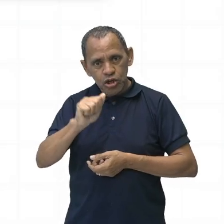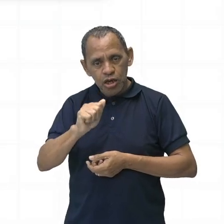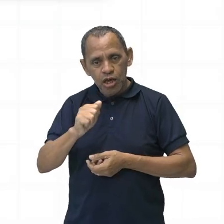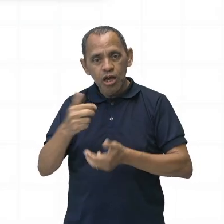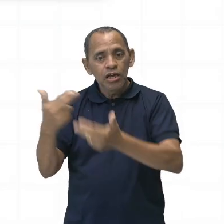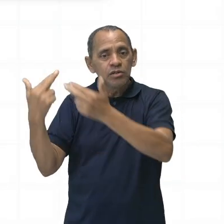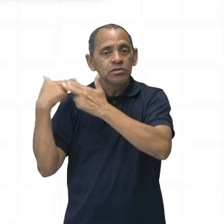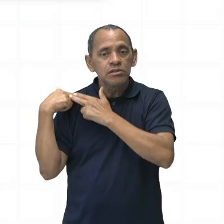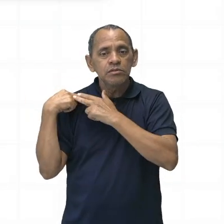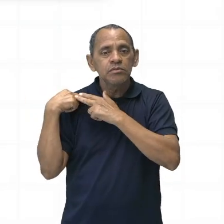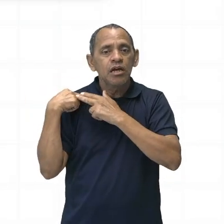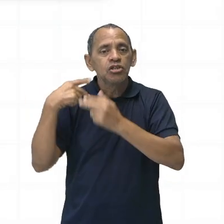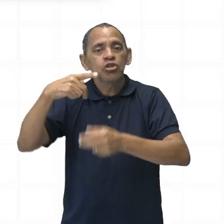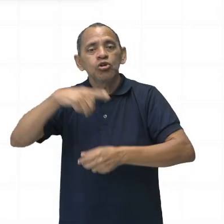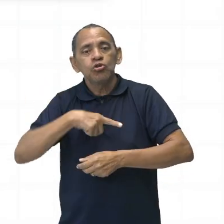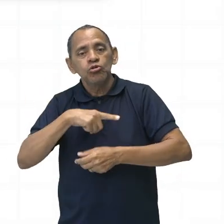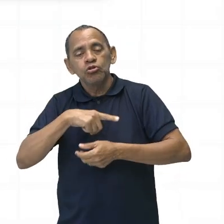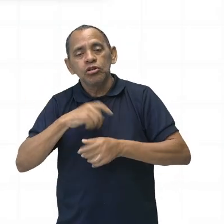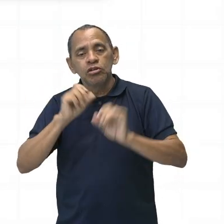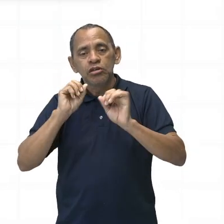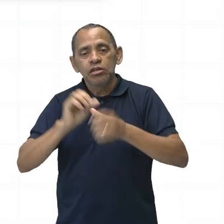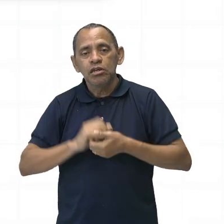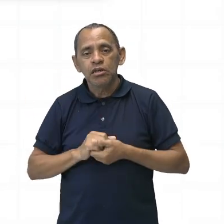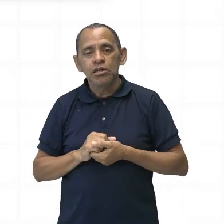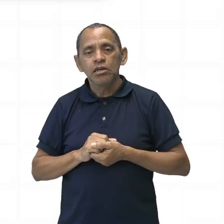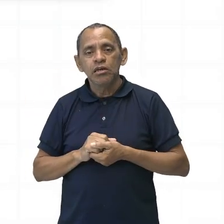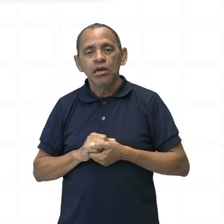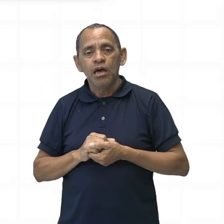a bioética é o campo que vai